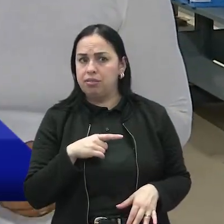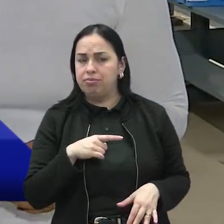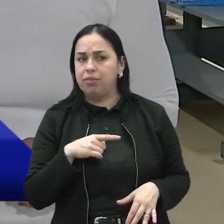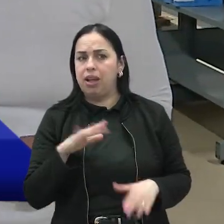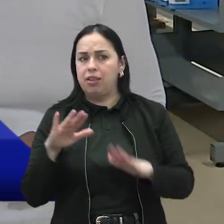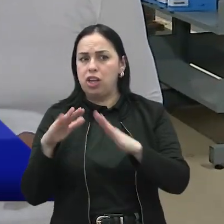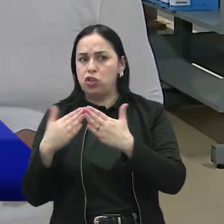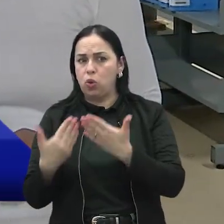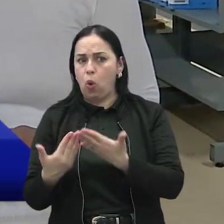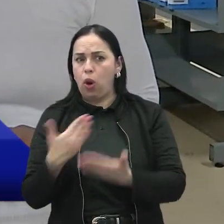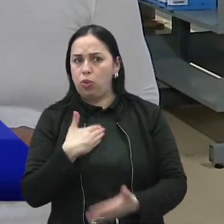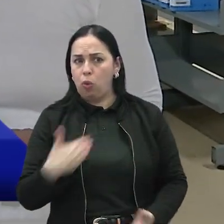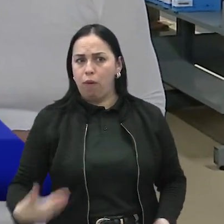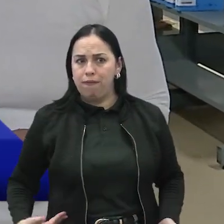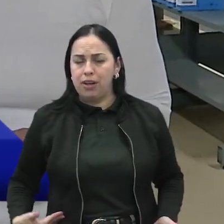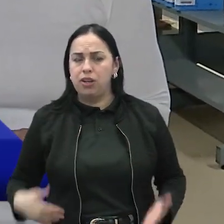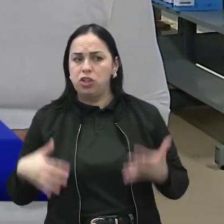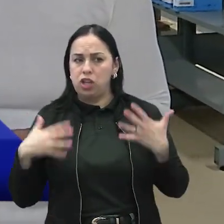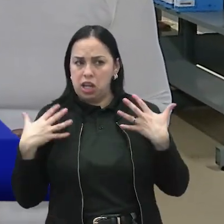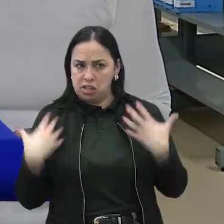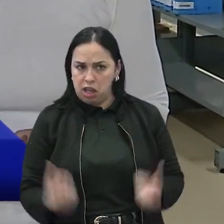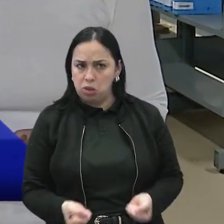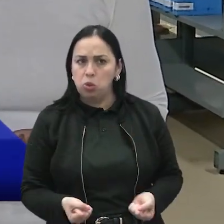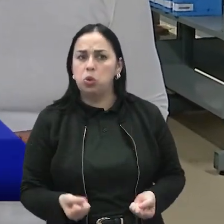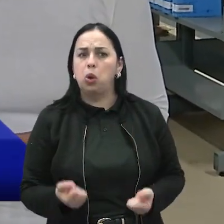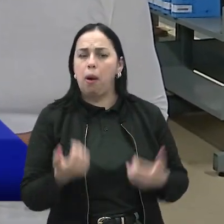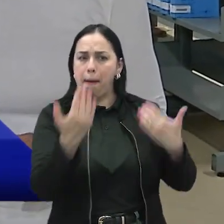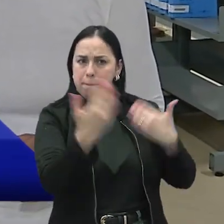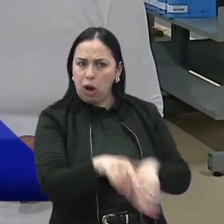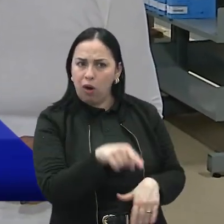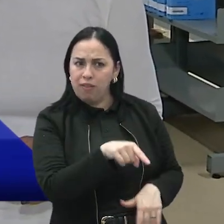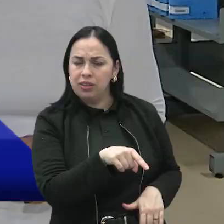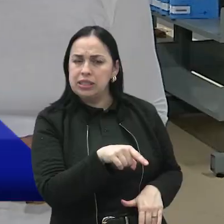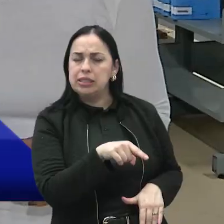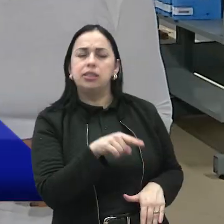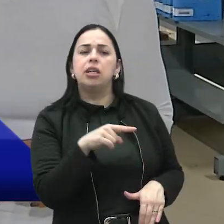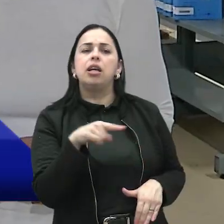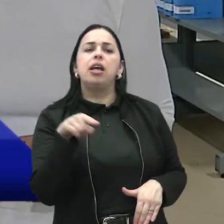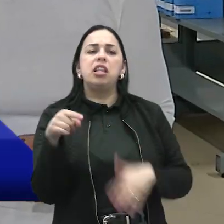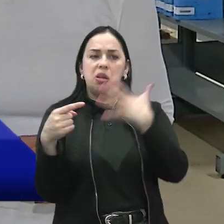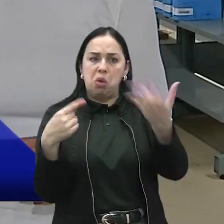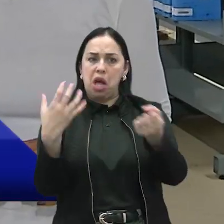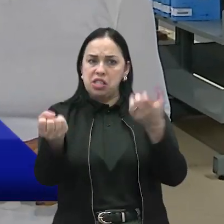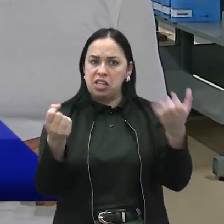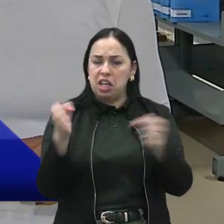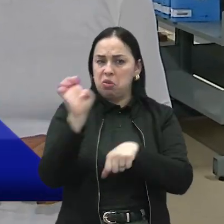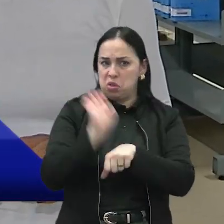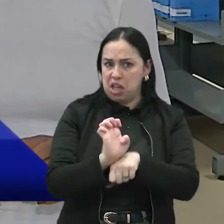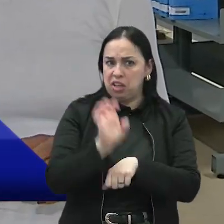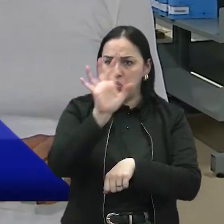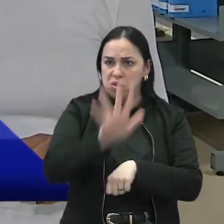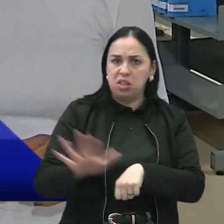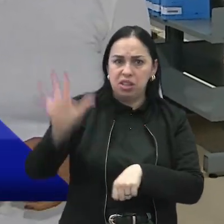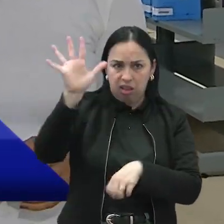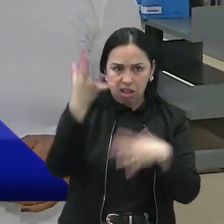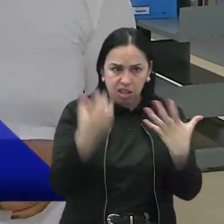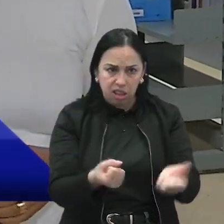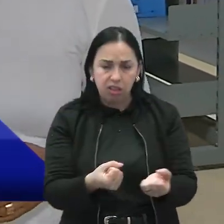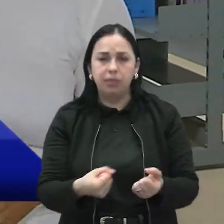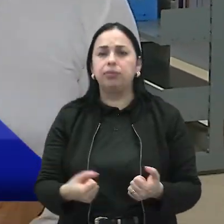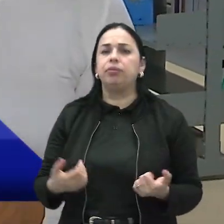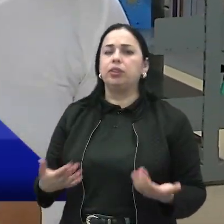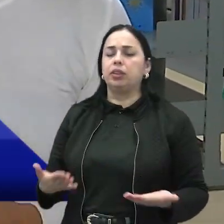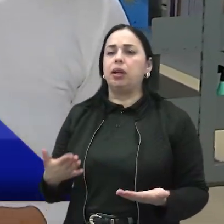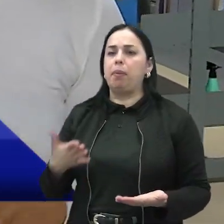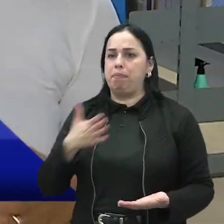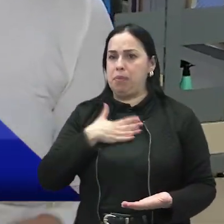adesões, né, nas redes públicas de ensino para esse tipo de concurso, né, para a PND, no caso, como é que tem sido essa adesão estadual? Né?